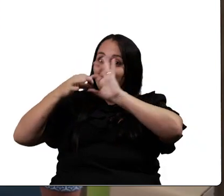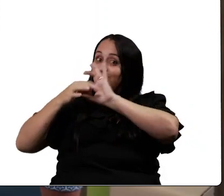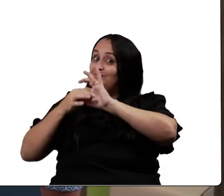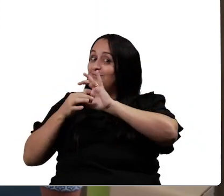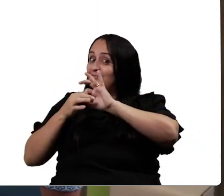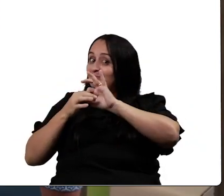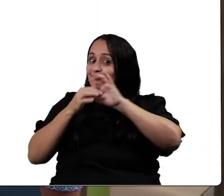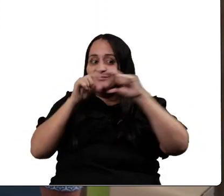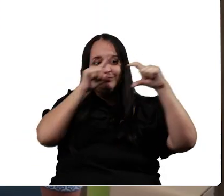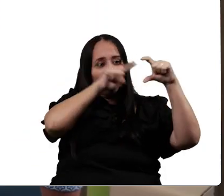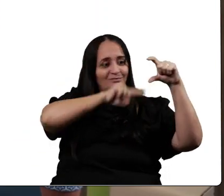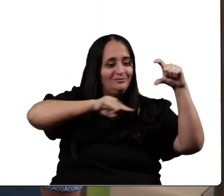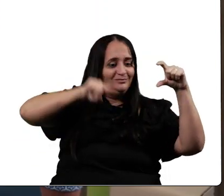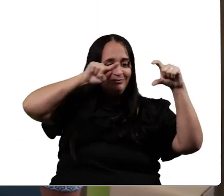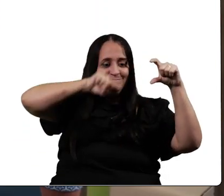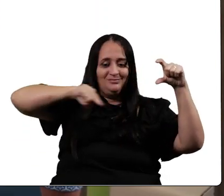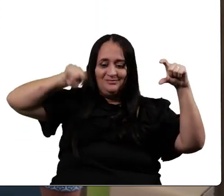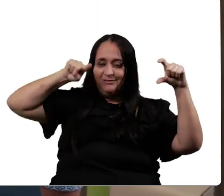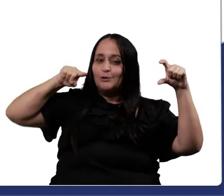Olimpíadas.